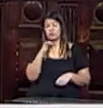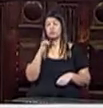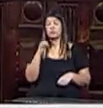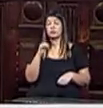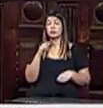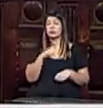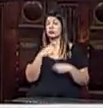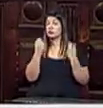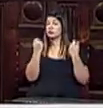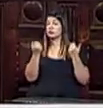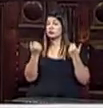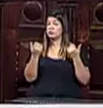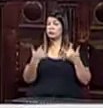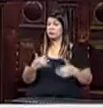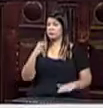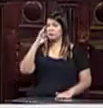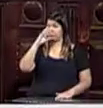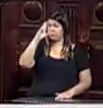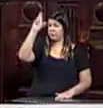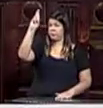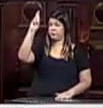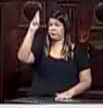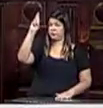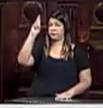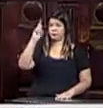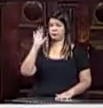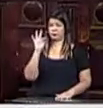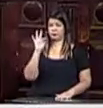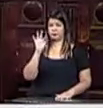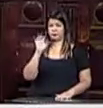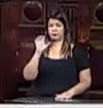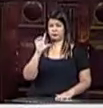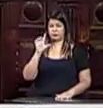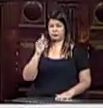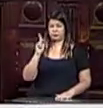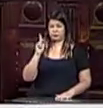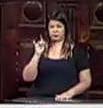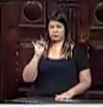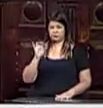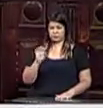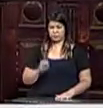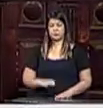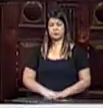presidido pelo deputado Felipe,